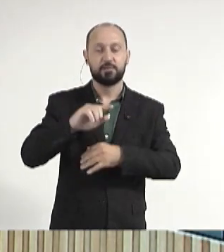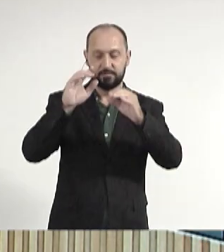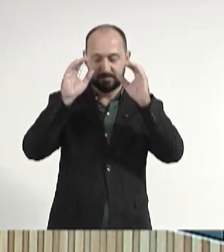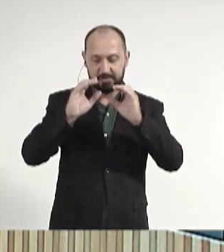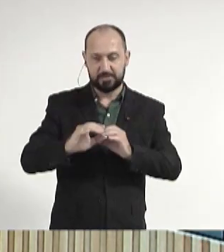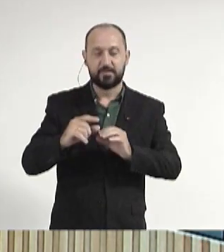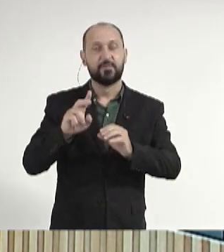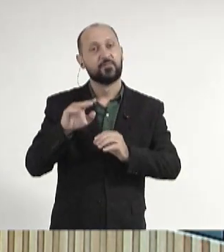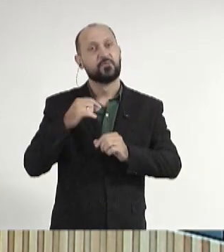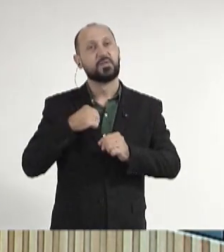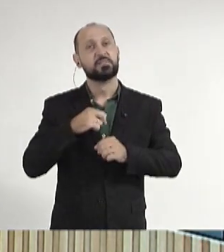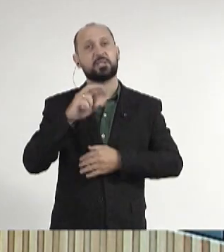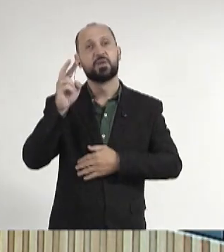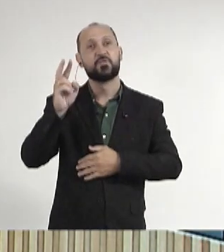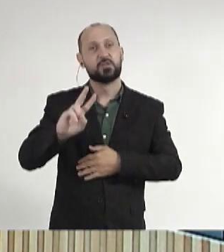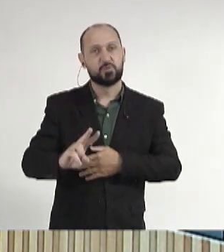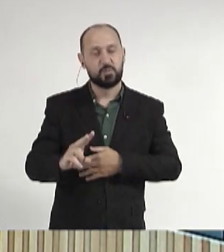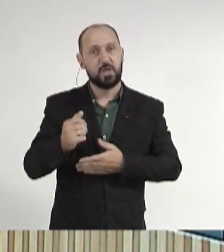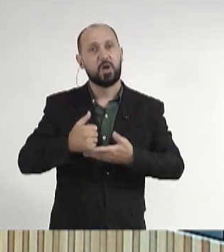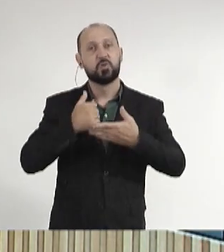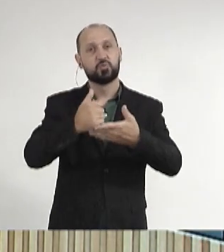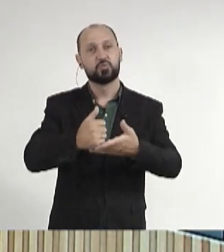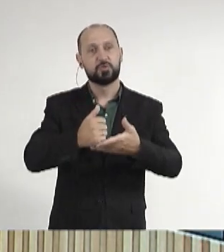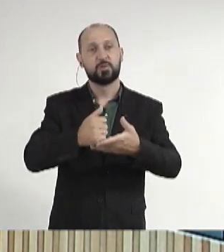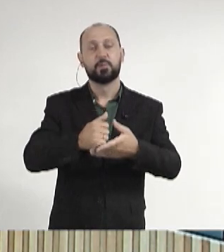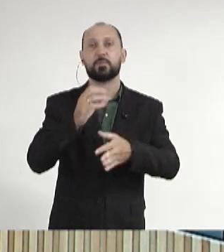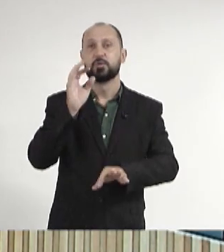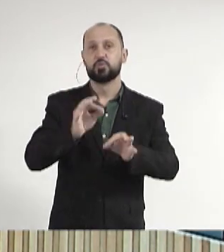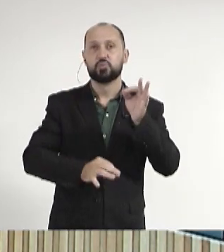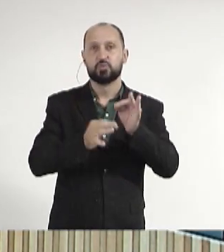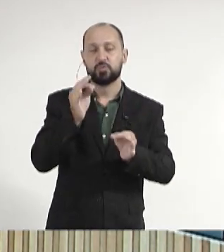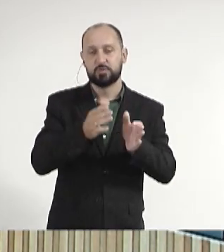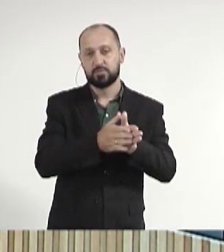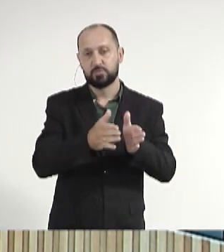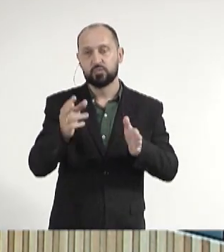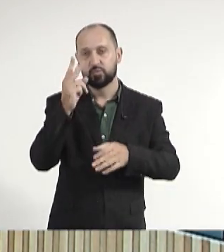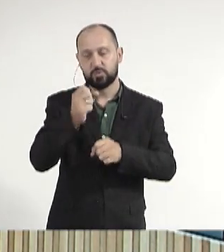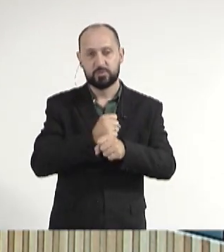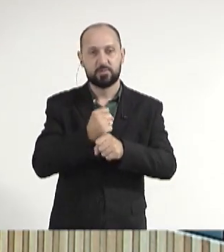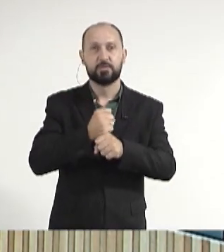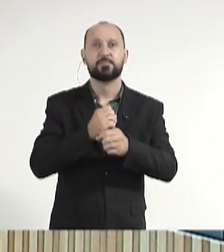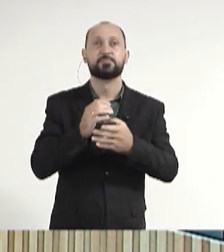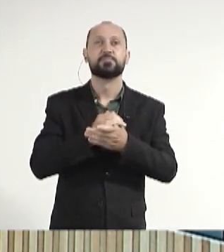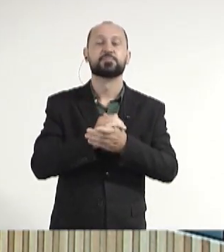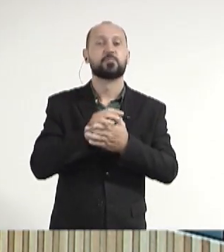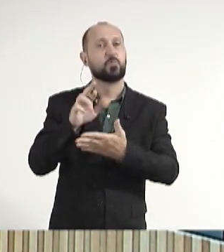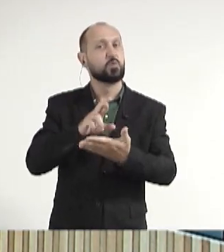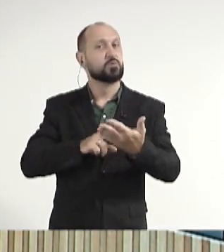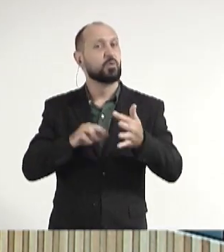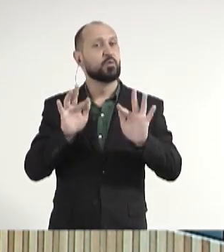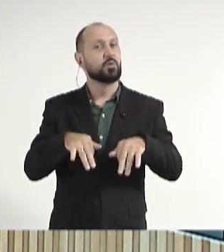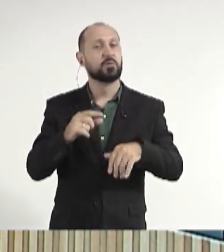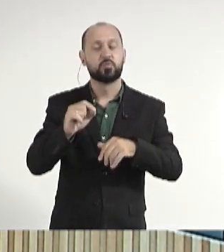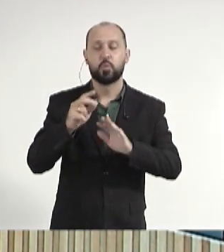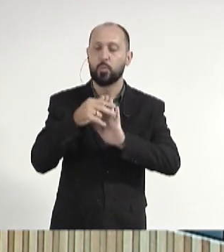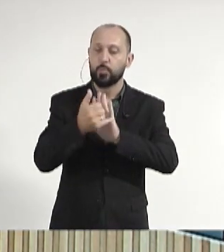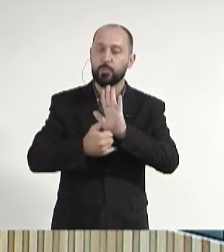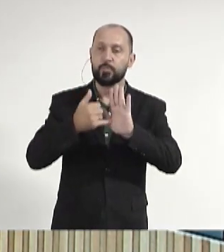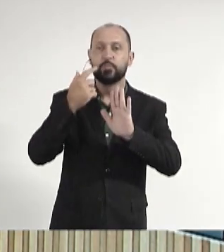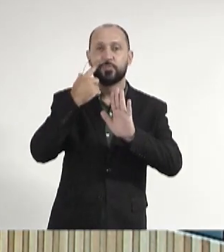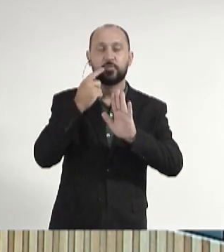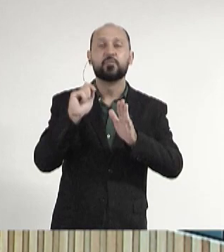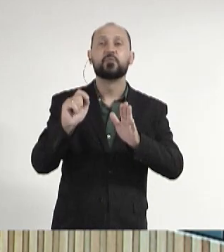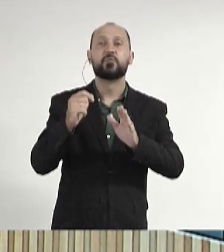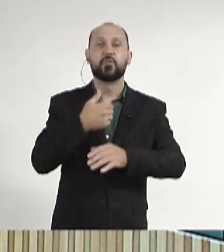que vai fazer o vestibular, mas que também contribuiu para a justiça aí nesse período dos últimos 2 anos. Agora, com a redação final aprovada, o projeto vai